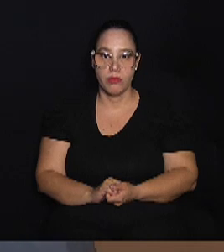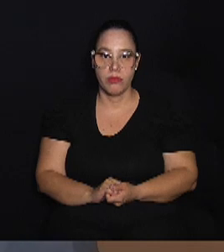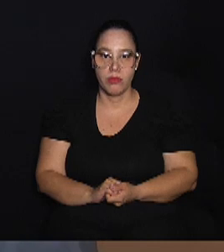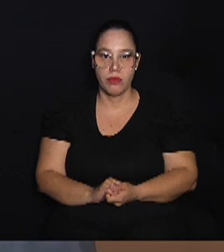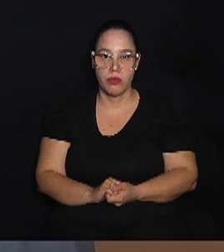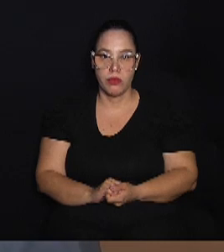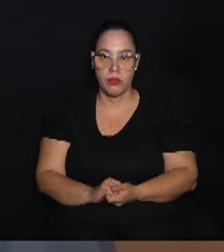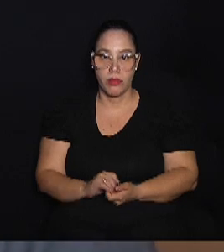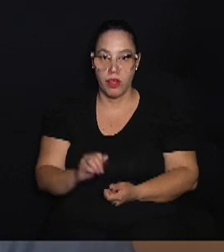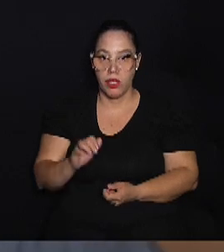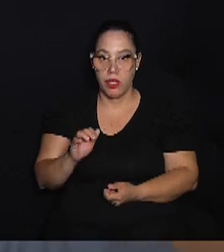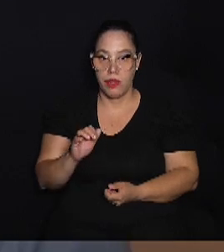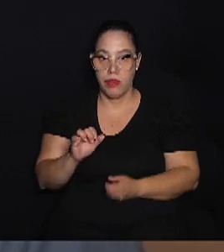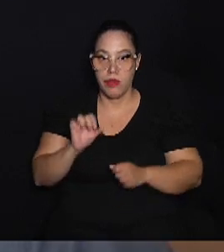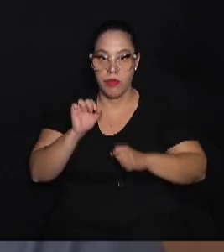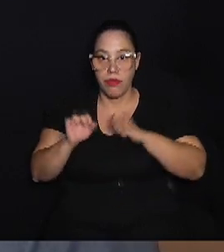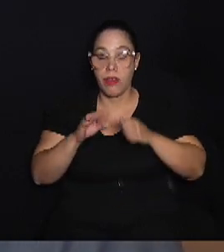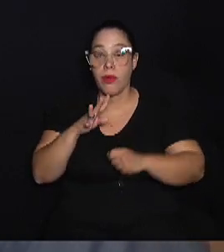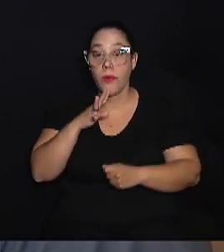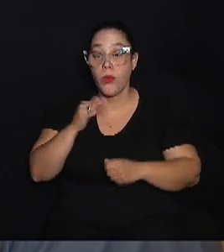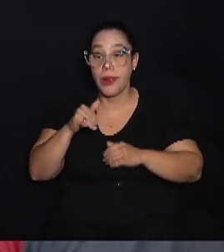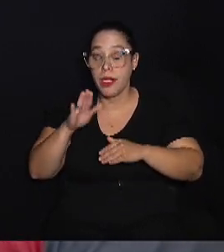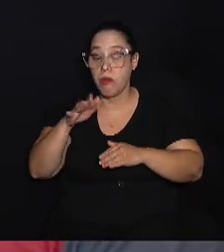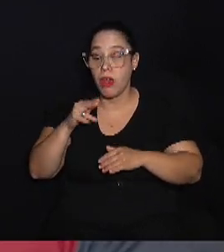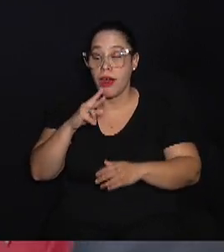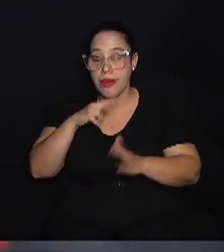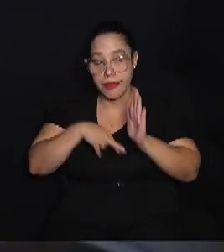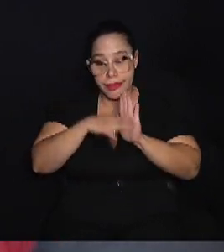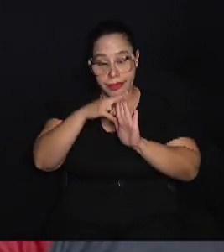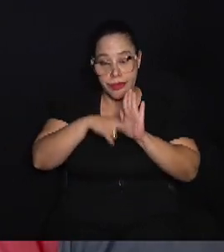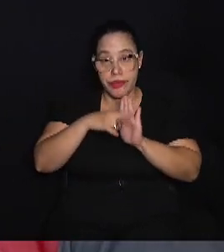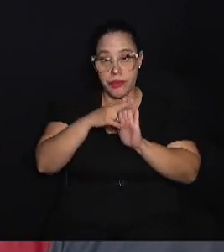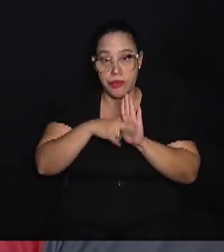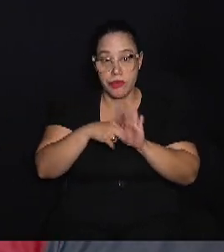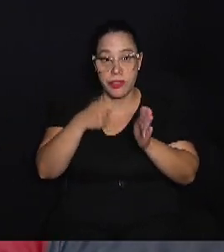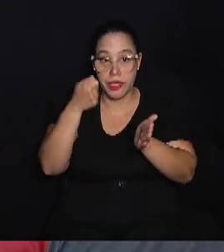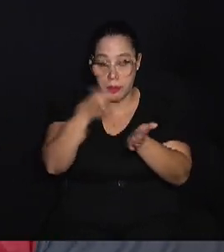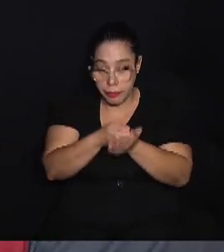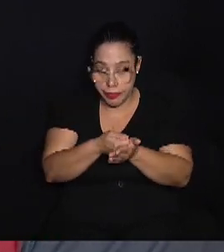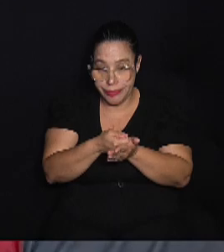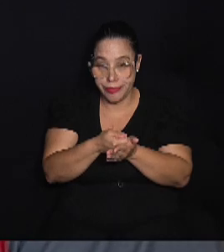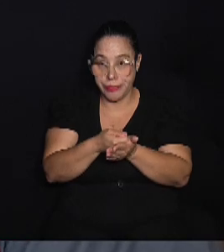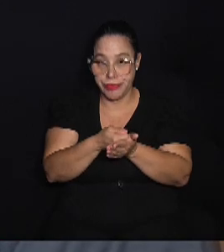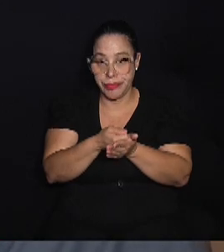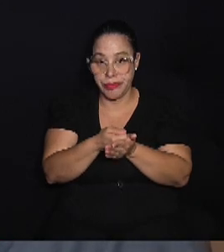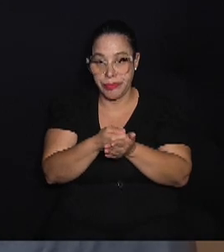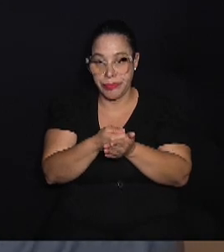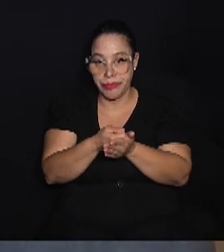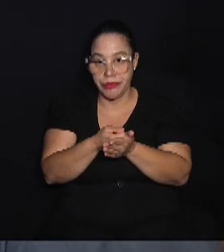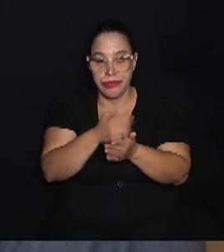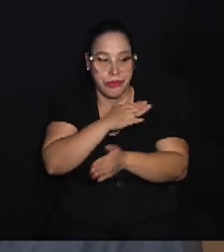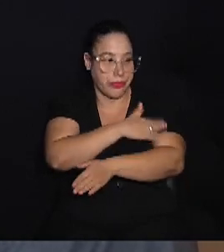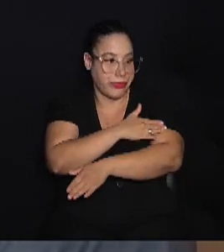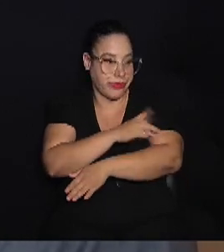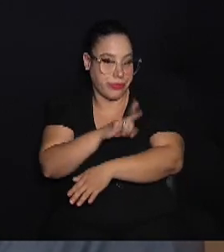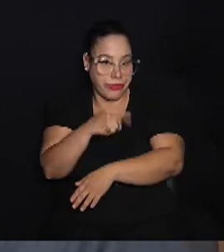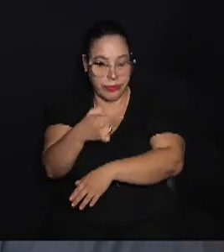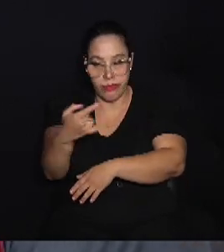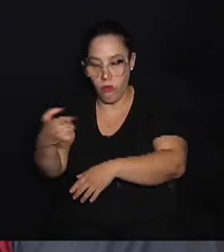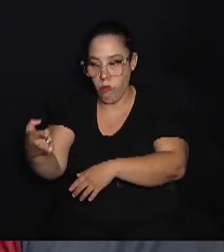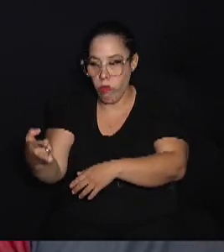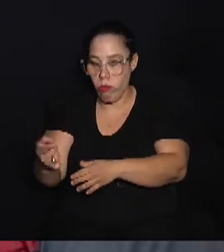A tática e quem conhece mais as regras e consegue se impor vai bater o nível físico dos outros times.